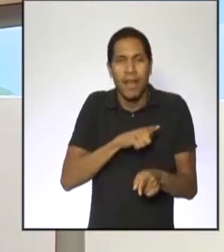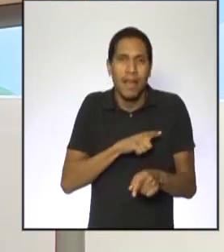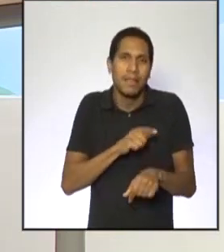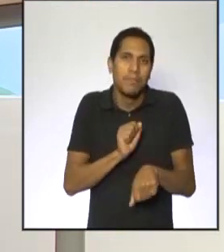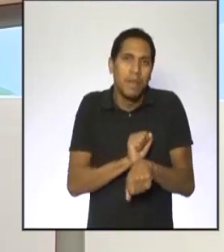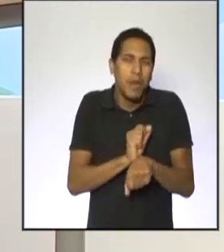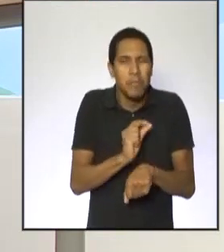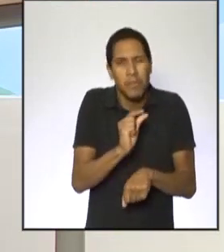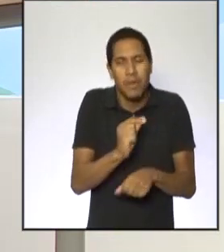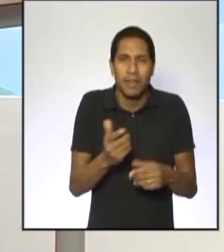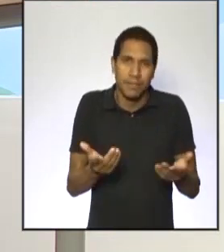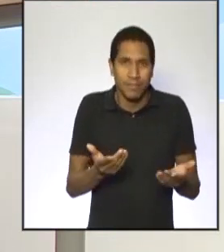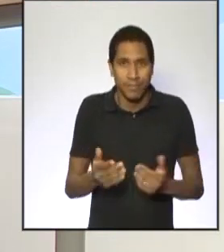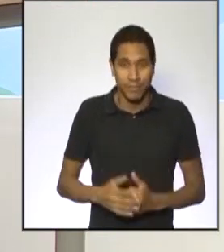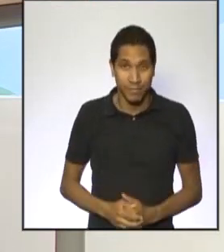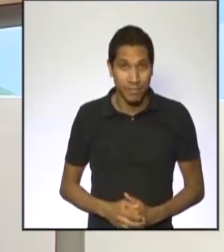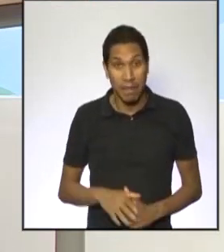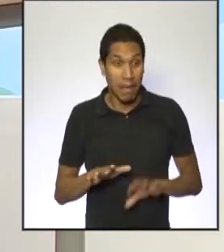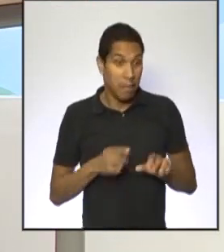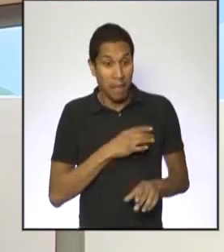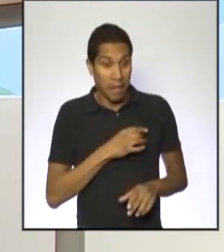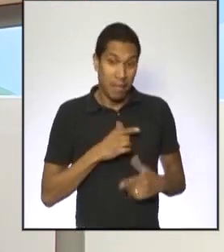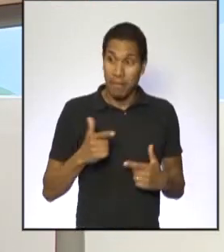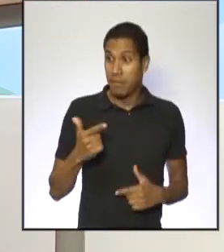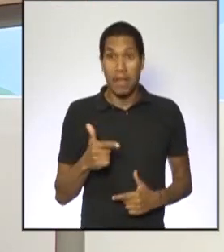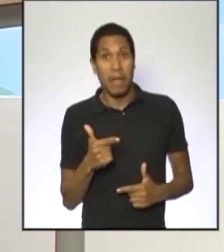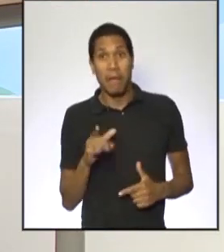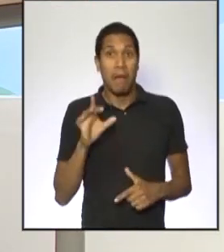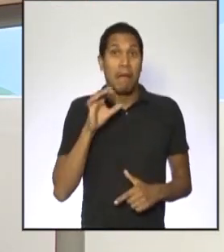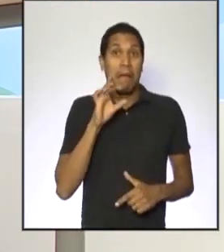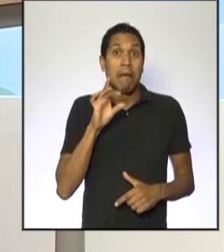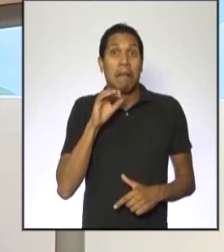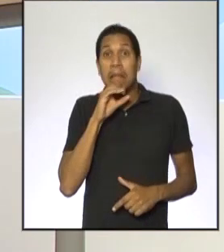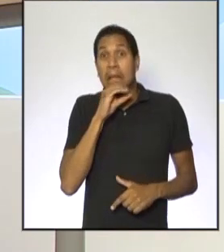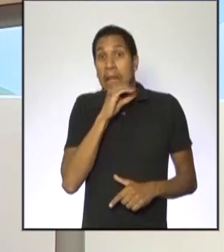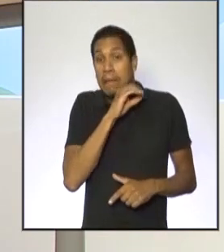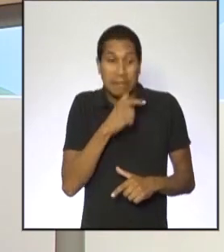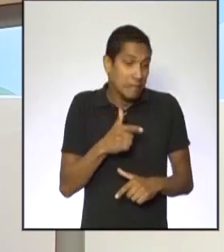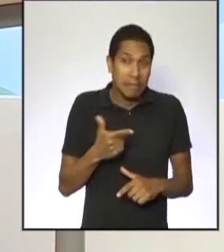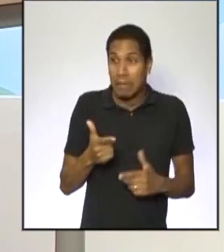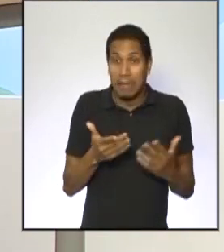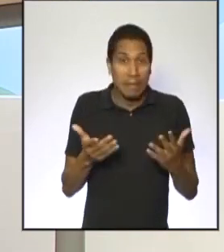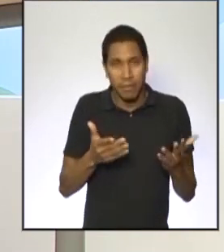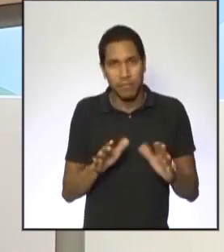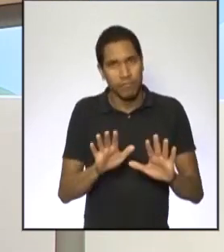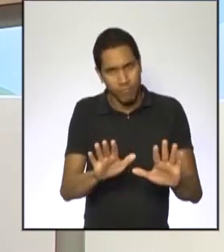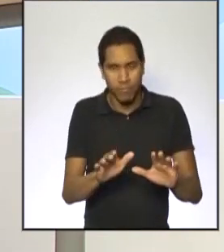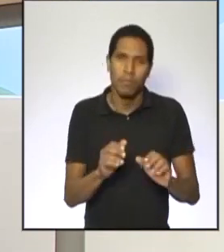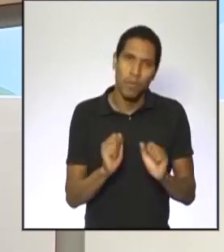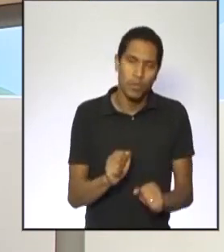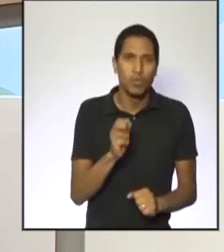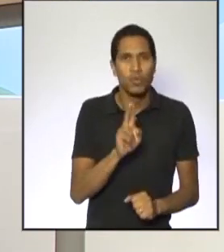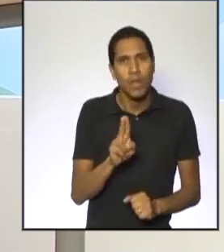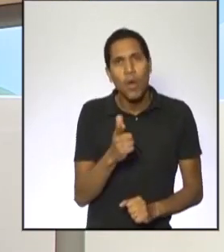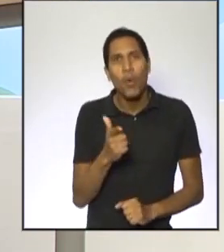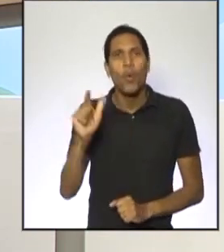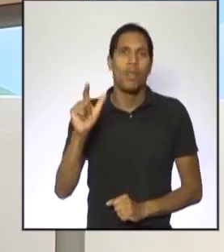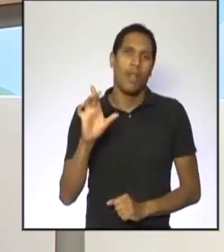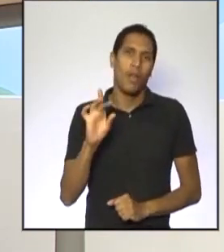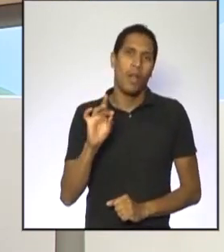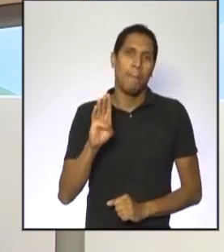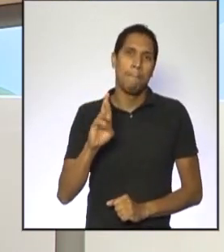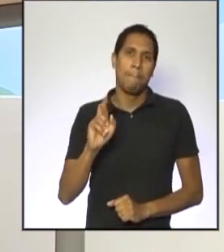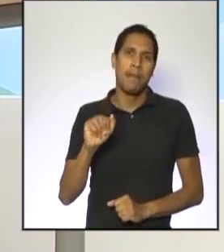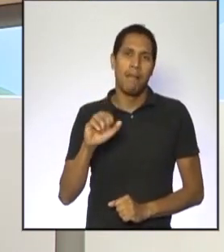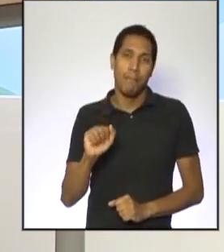Não tenham medo, mas assim, professora, eu não tenho cola quente. Usem cola branca, só que demora um pouco mais para